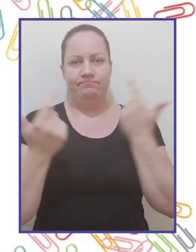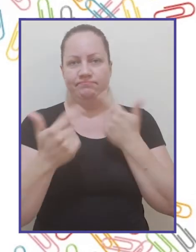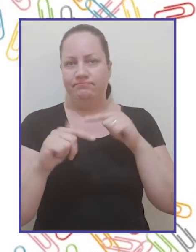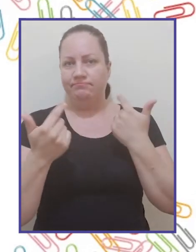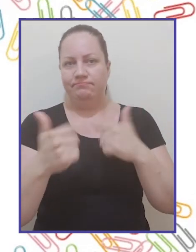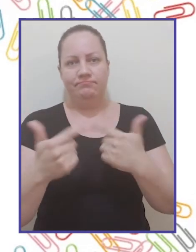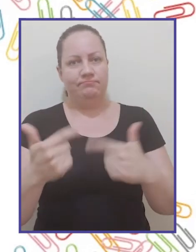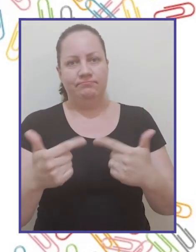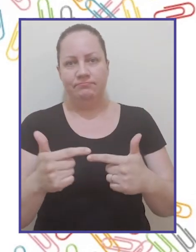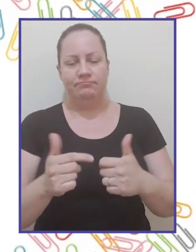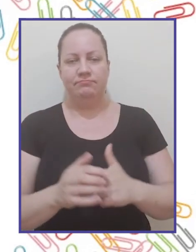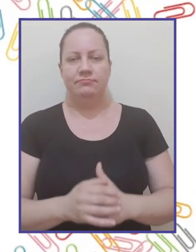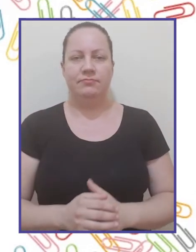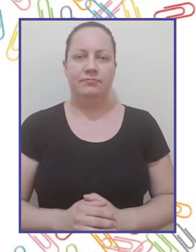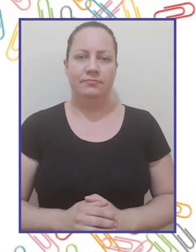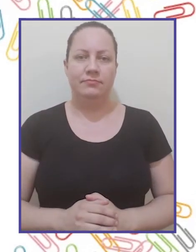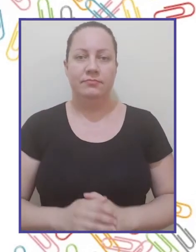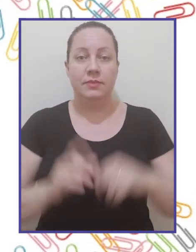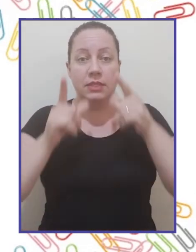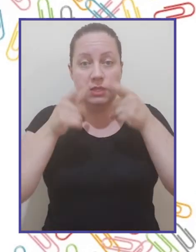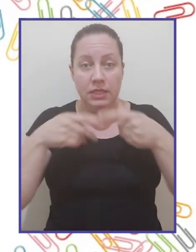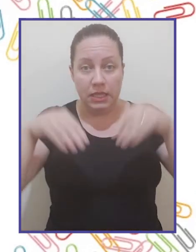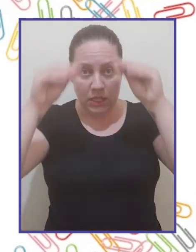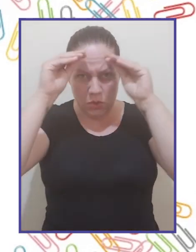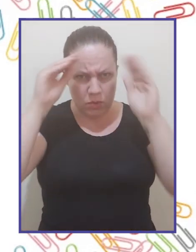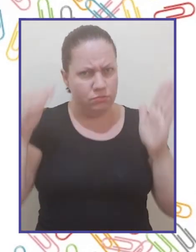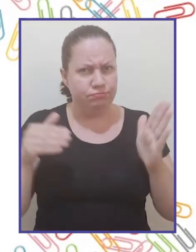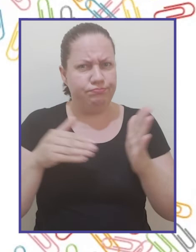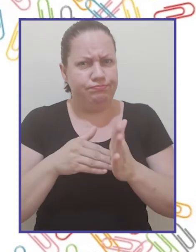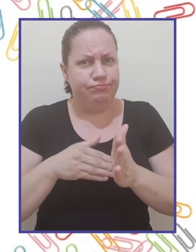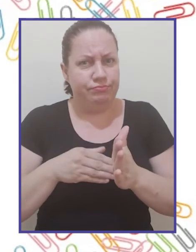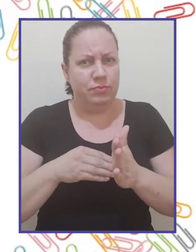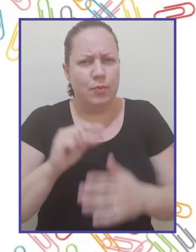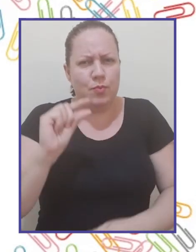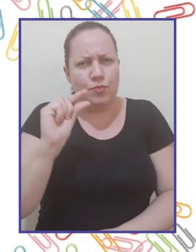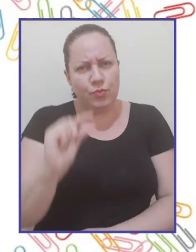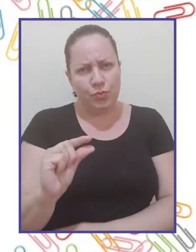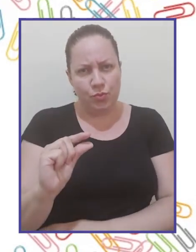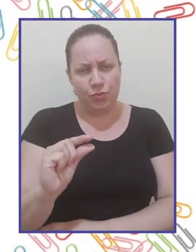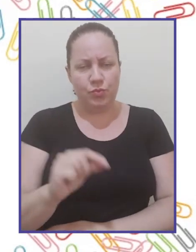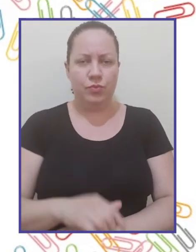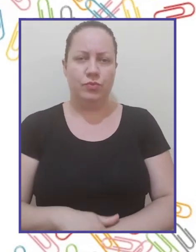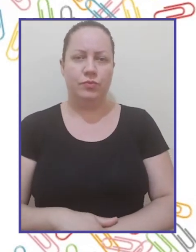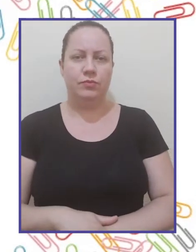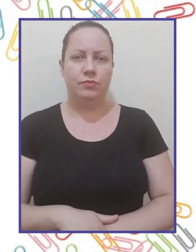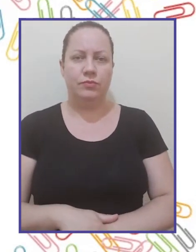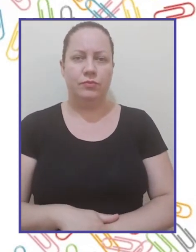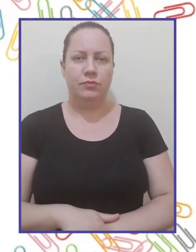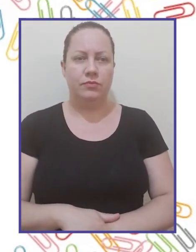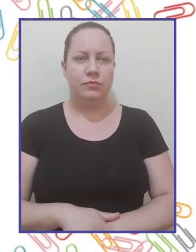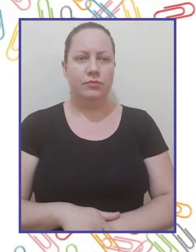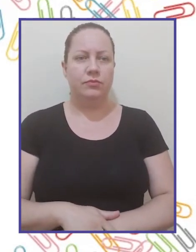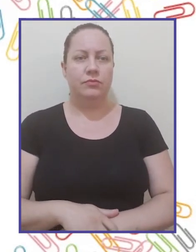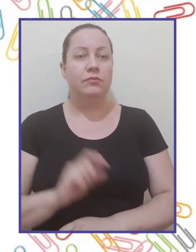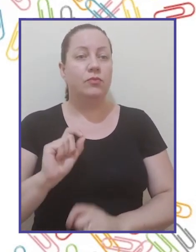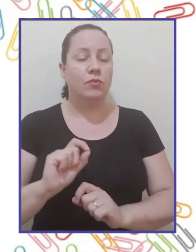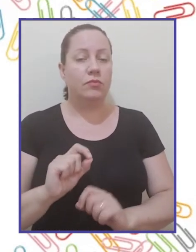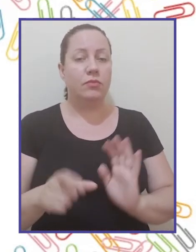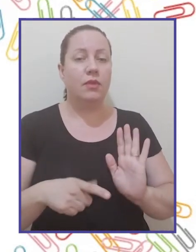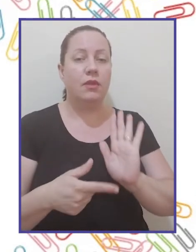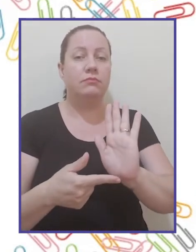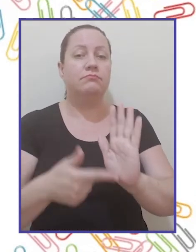imaginação, nem representação, a linguagem é limitada ou ausente, apresenta